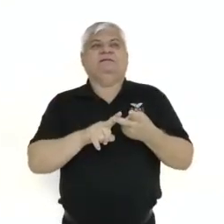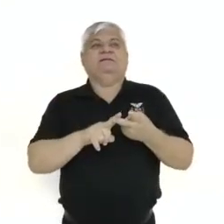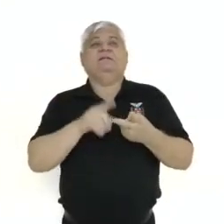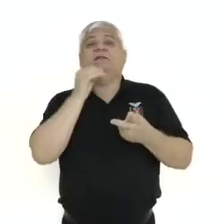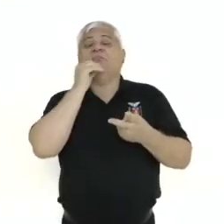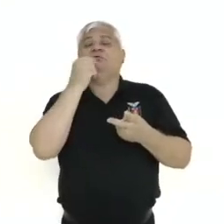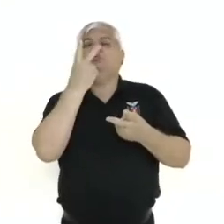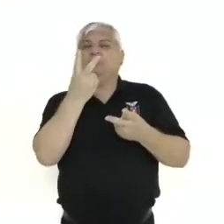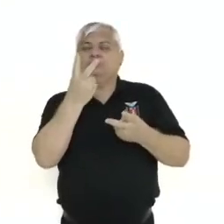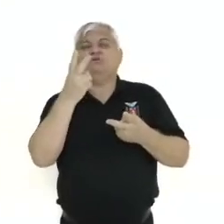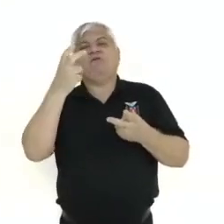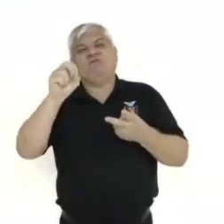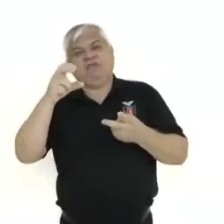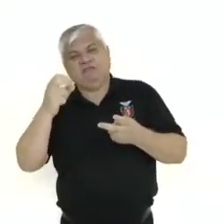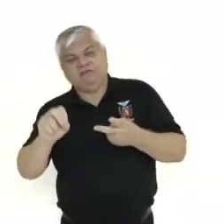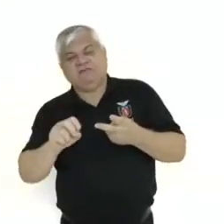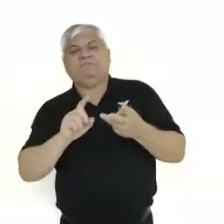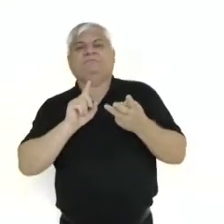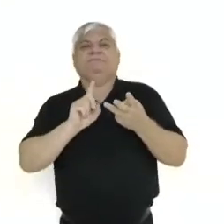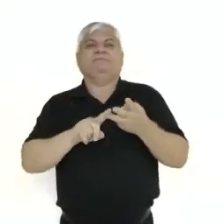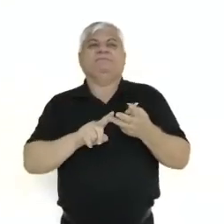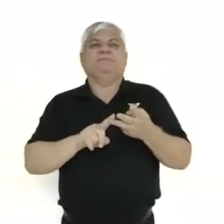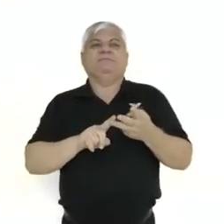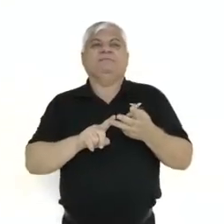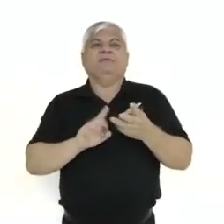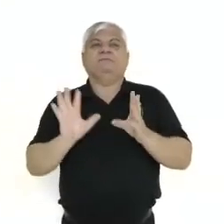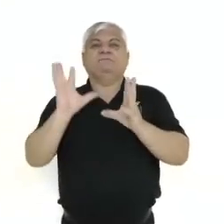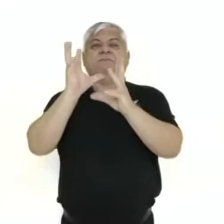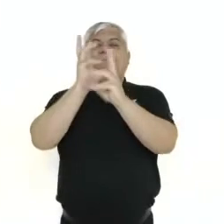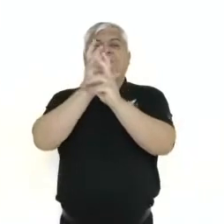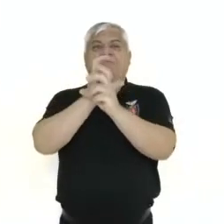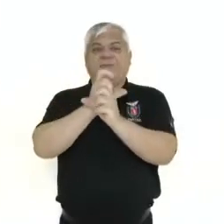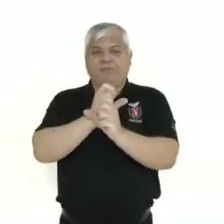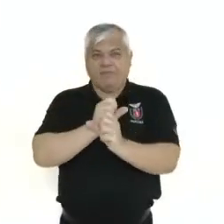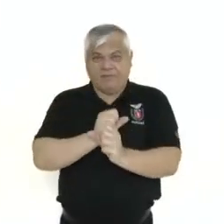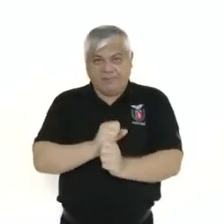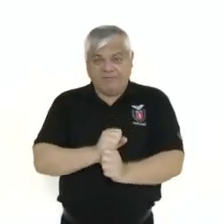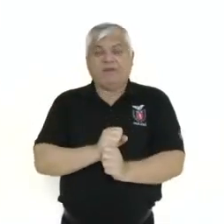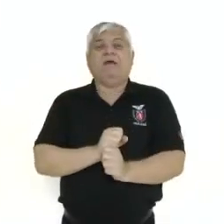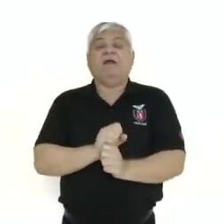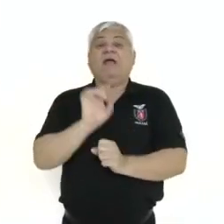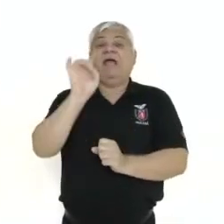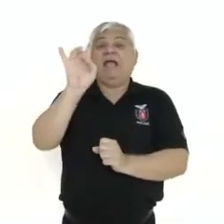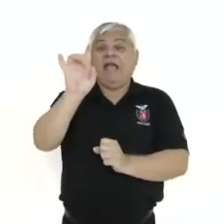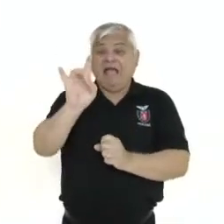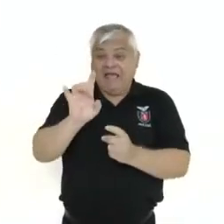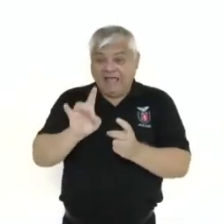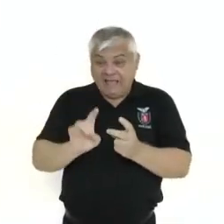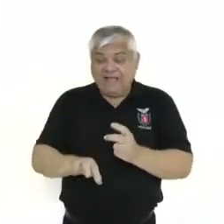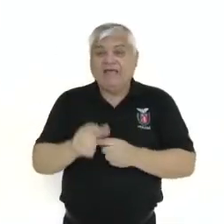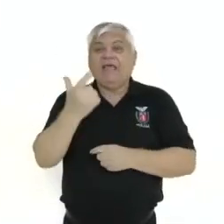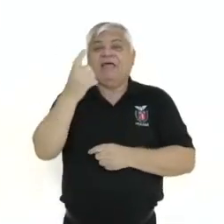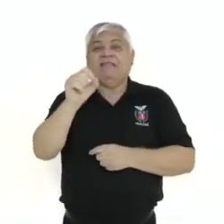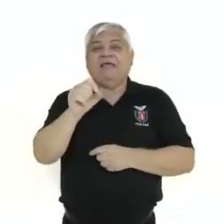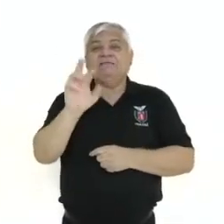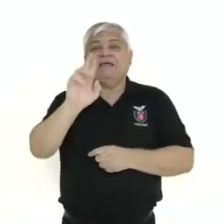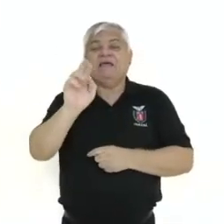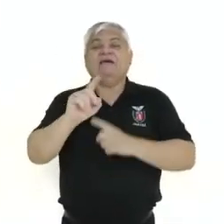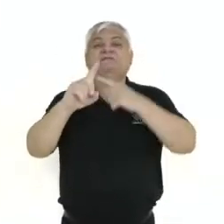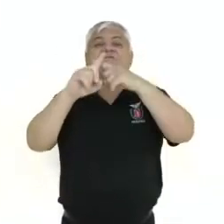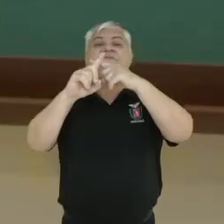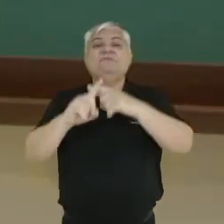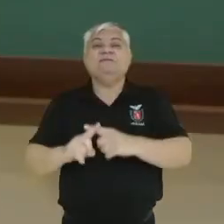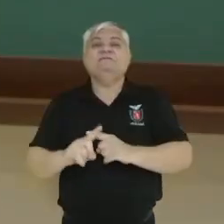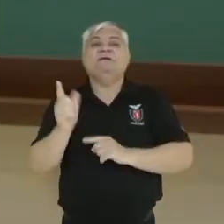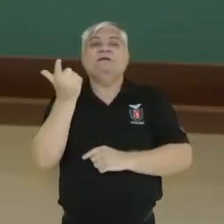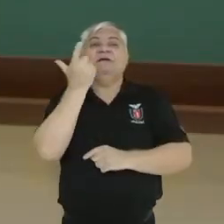2 unidades no dia 21, R$20. Ou seja, o valor de venda de cada unidade é R$10, então multiplicando aqui, obtemos